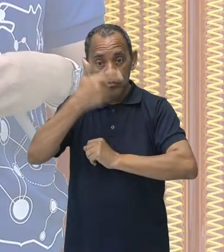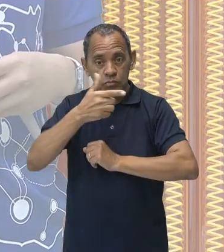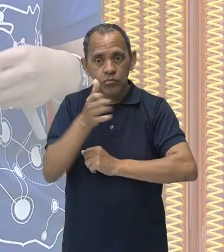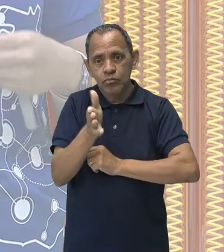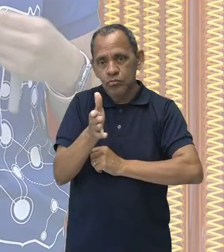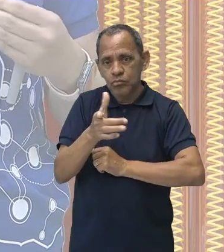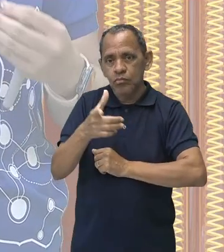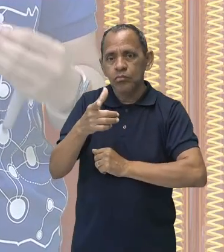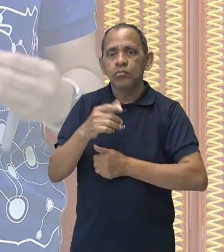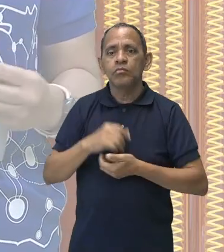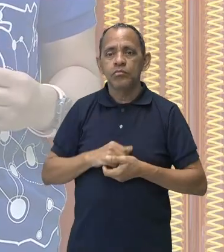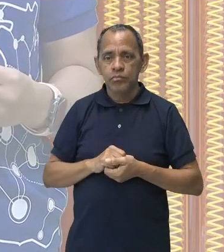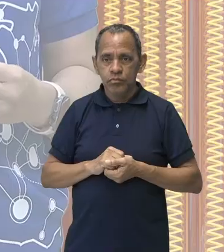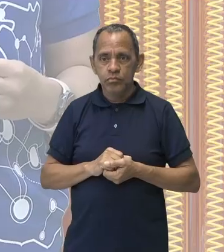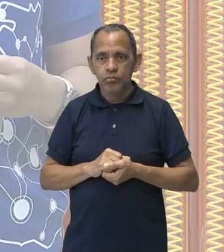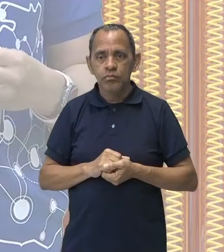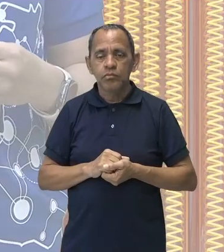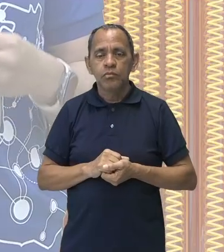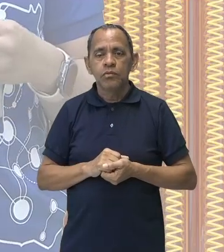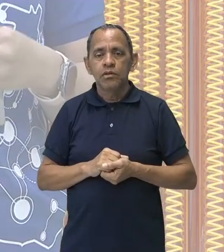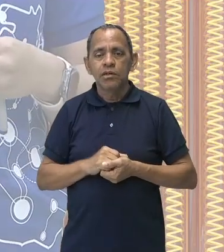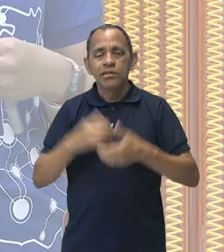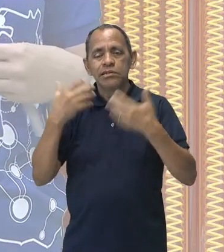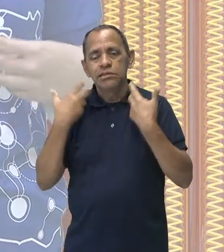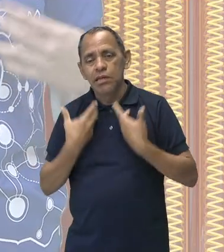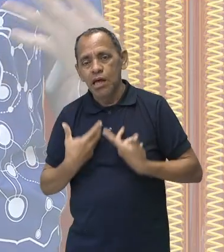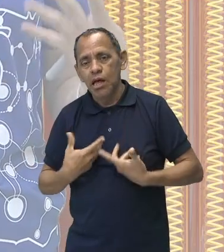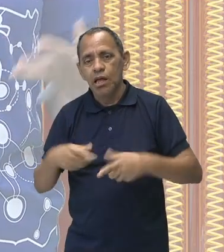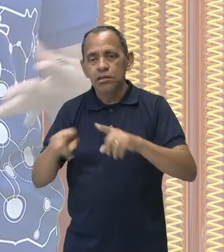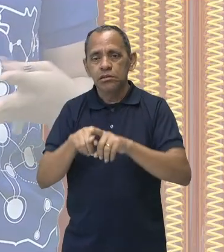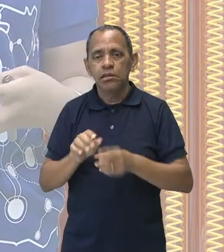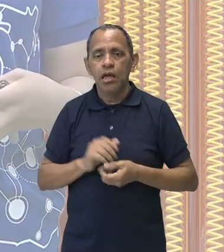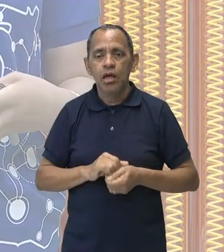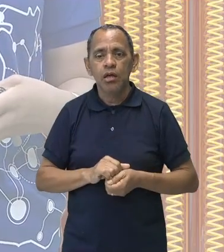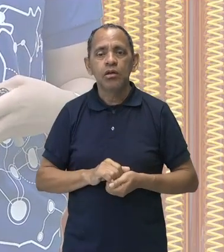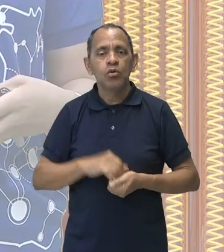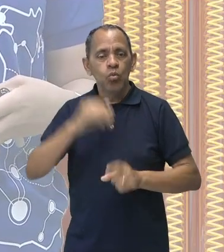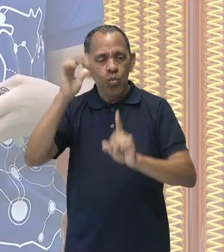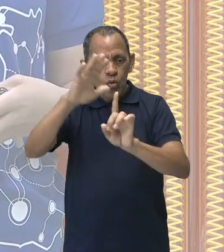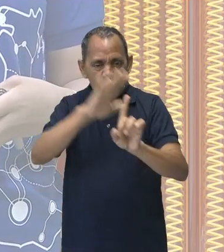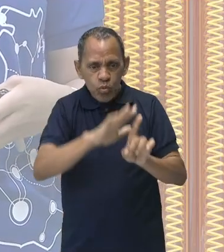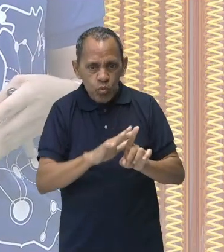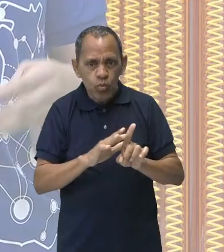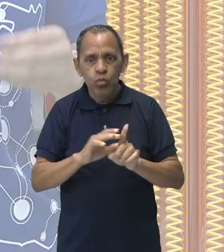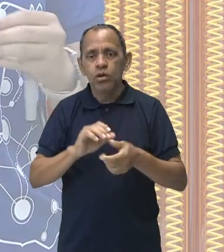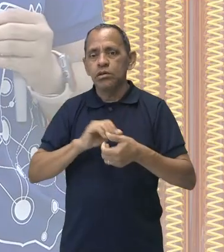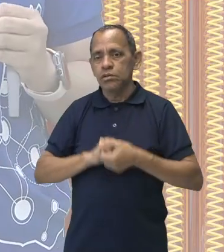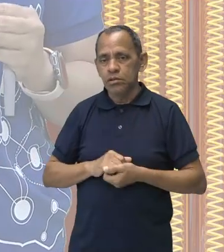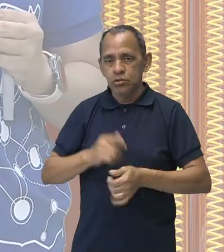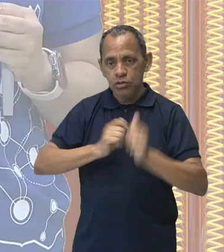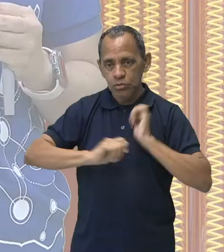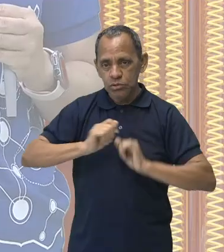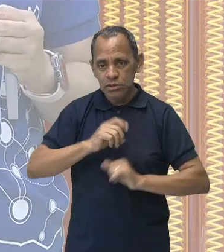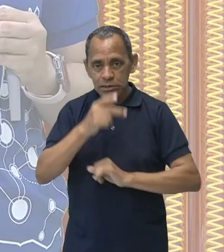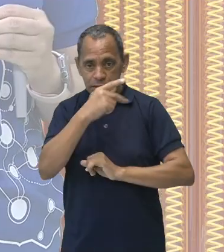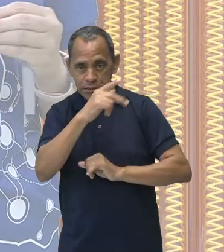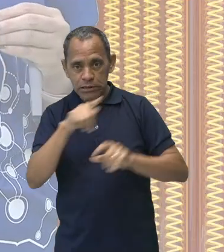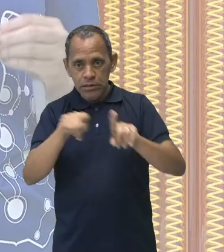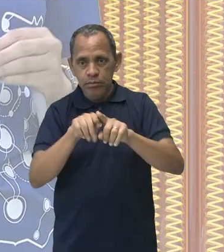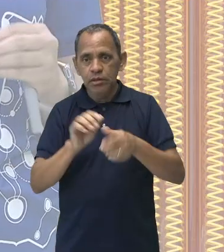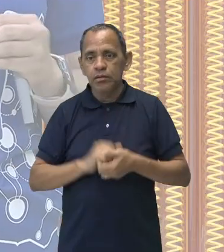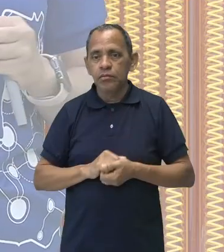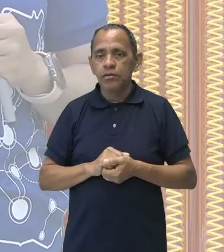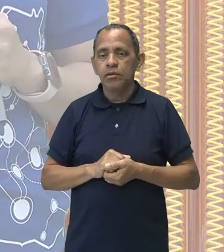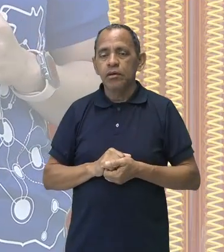estava desgastado com toda a pressão que estava sendo colocada sobre a sua administração. Então, quando fala aqui, né, que